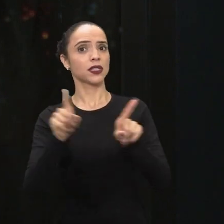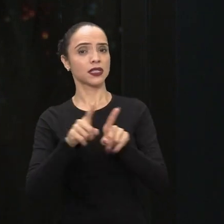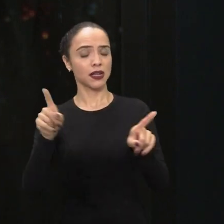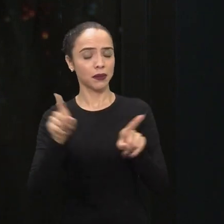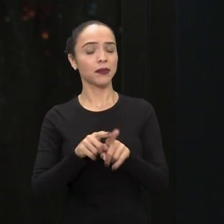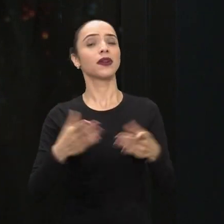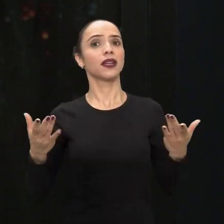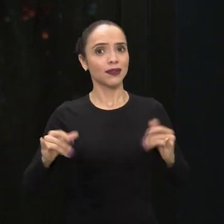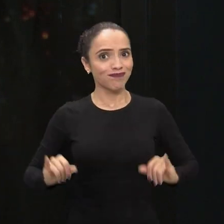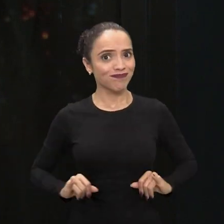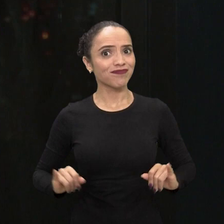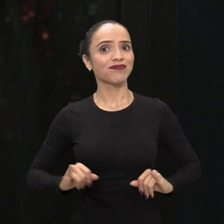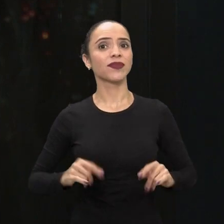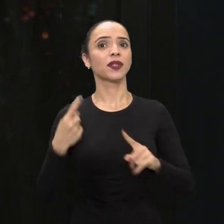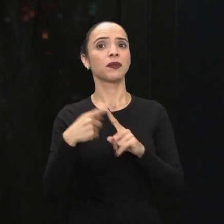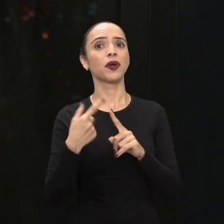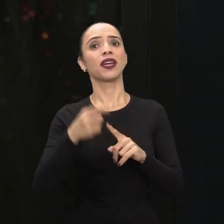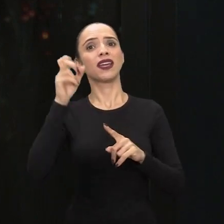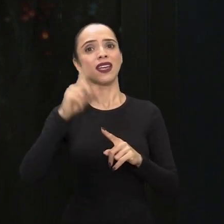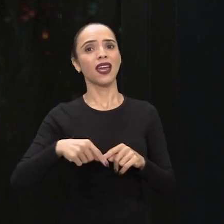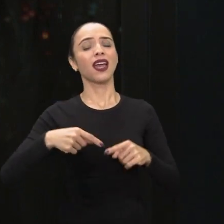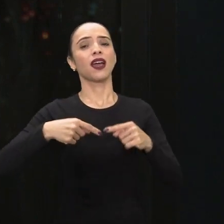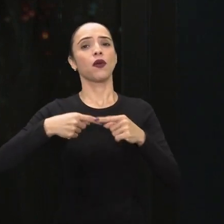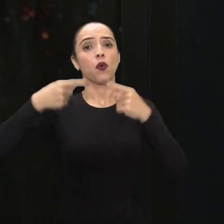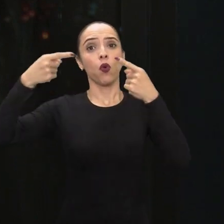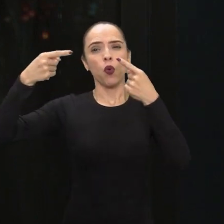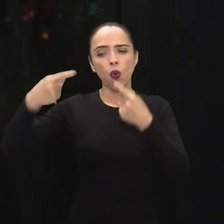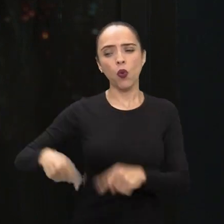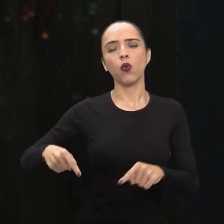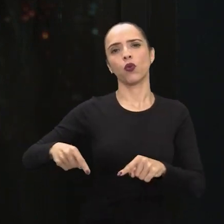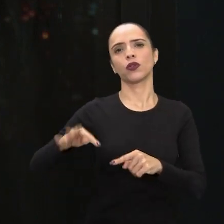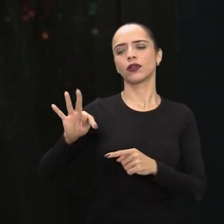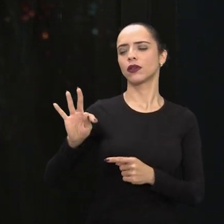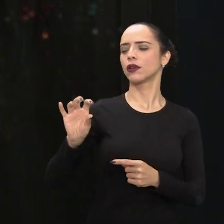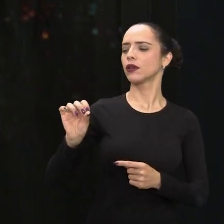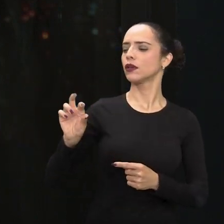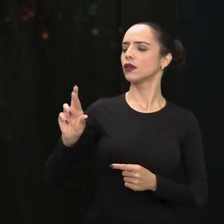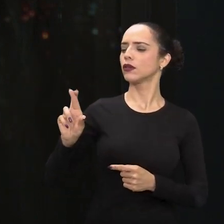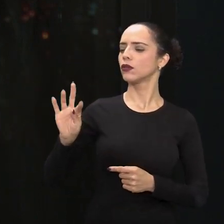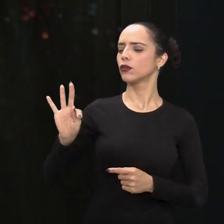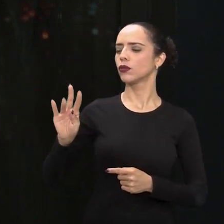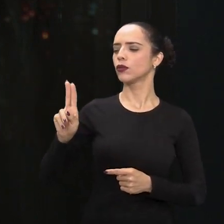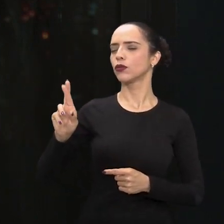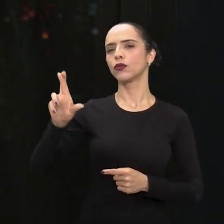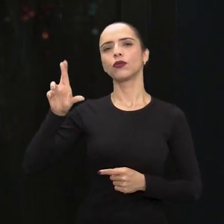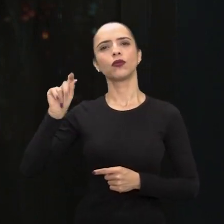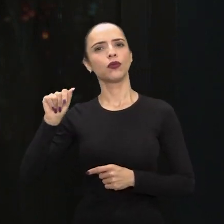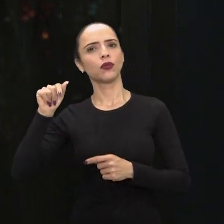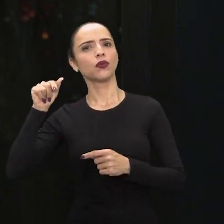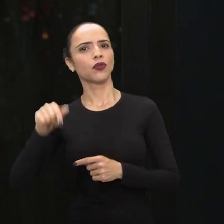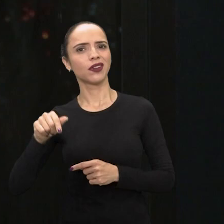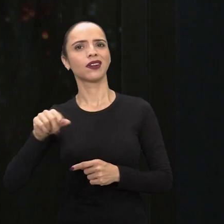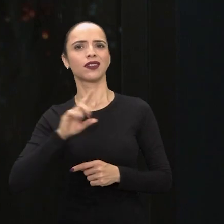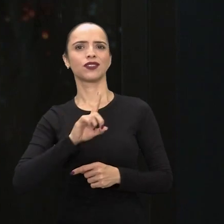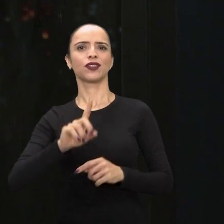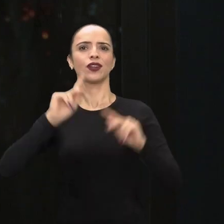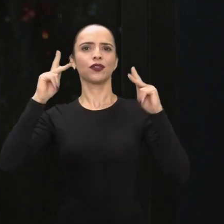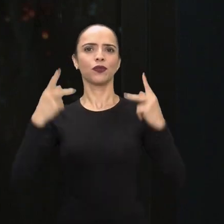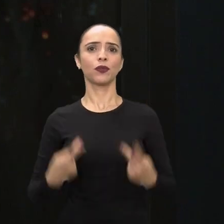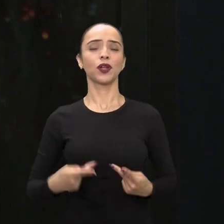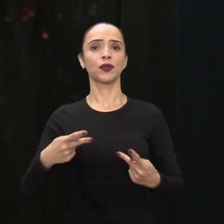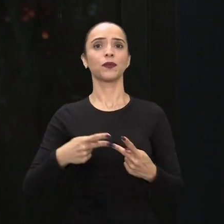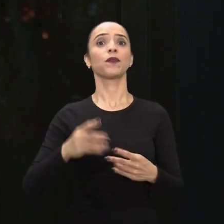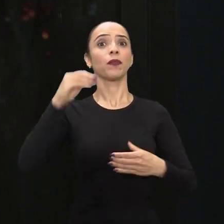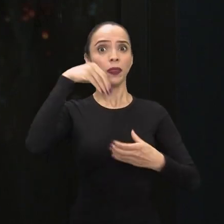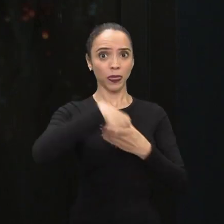mecanismo de combate à tortura Nacional comentei Estadual de combate a tortura apontaram várias violações aos direitos humanos nos presídios entre eles